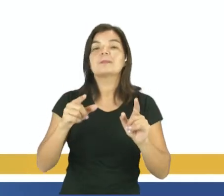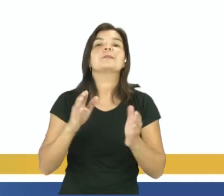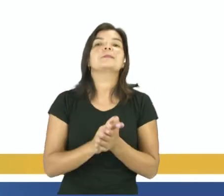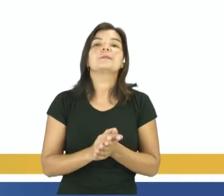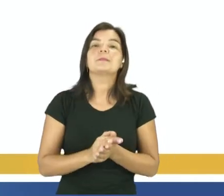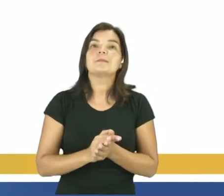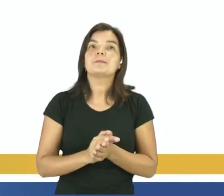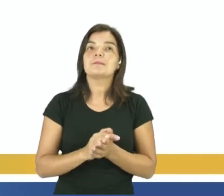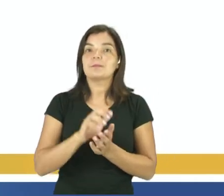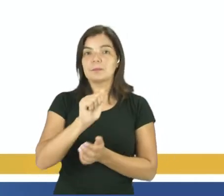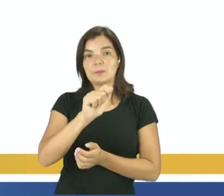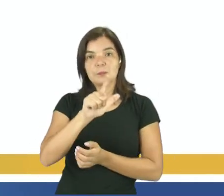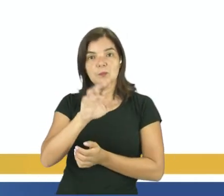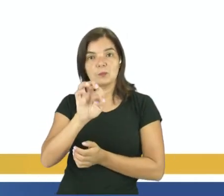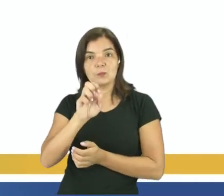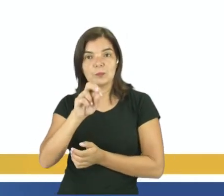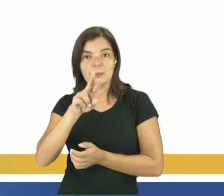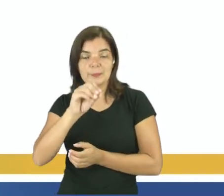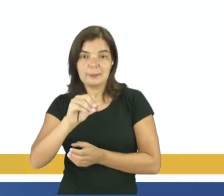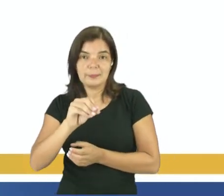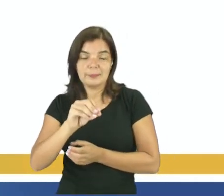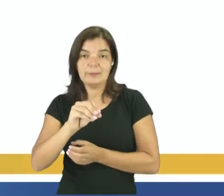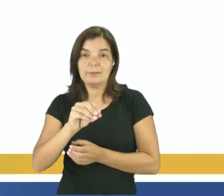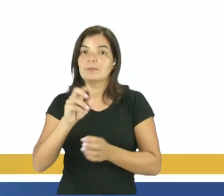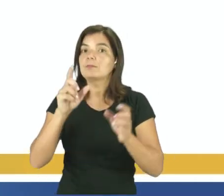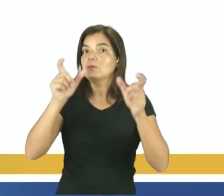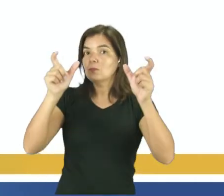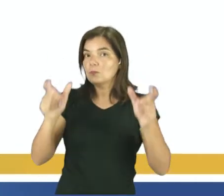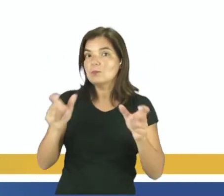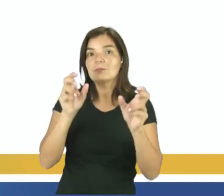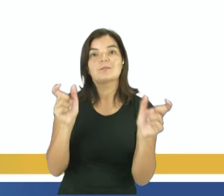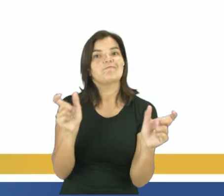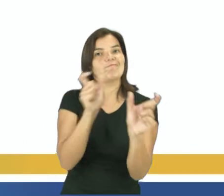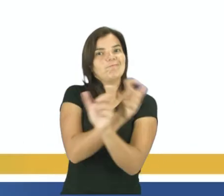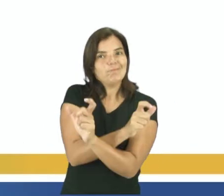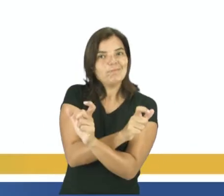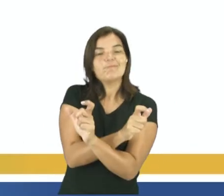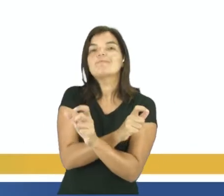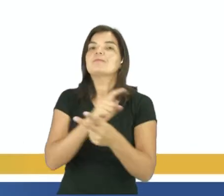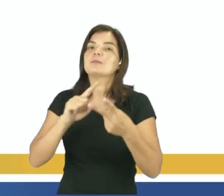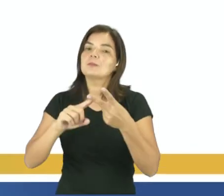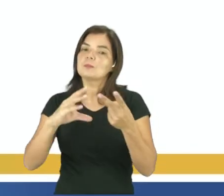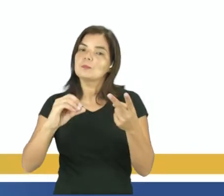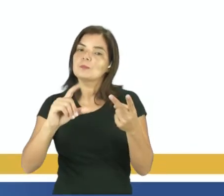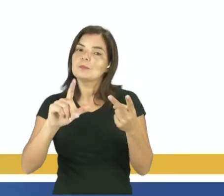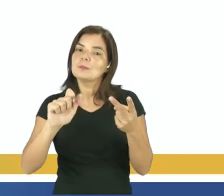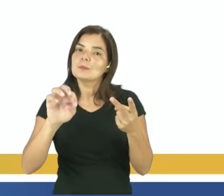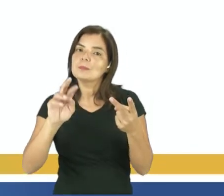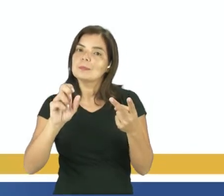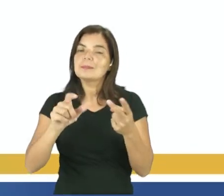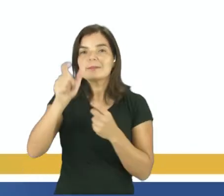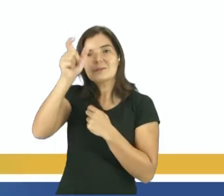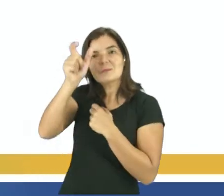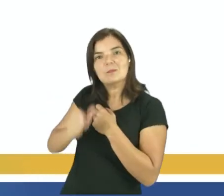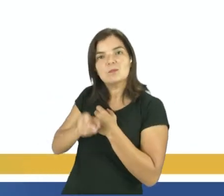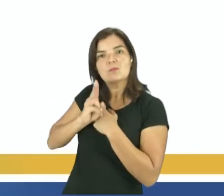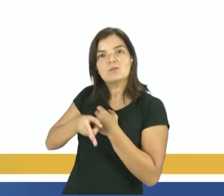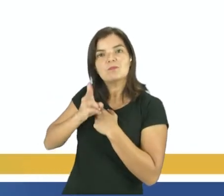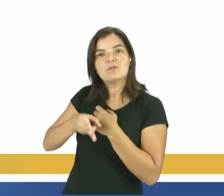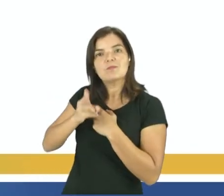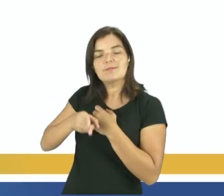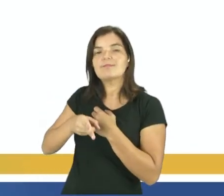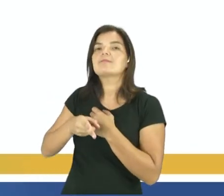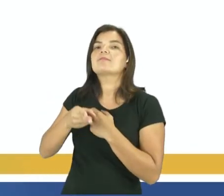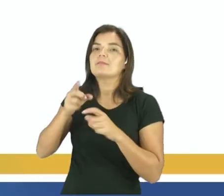e ângulos alternos. Os alternos estão em lados diferentes da transversal e os colaterais estão em